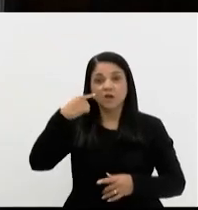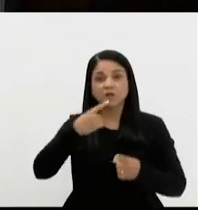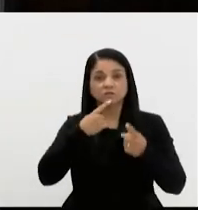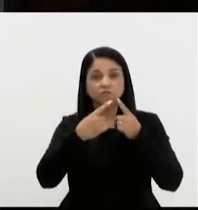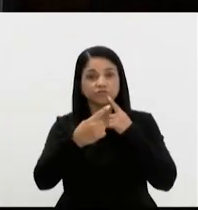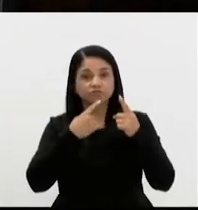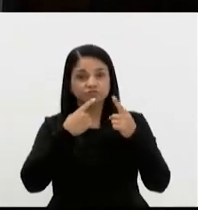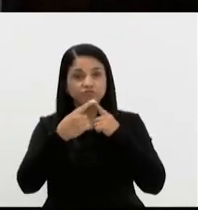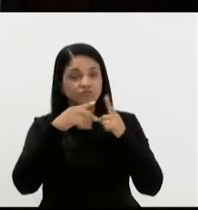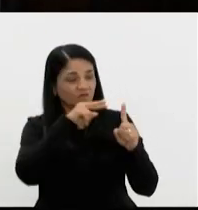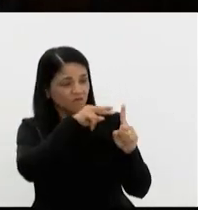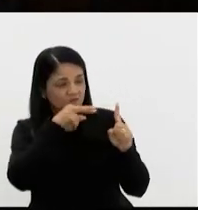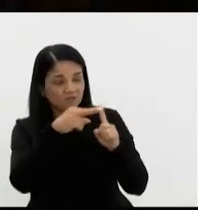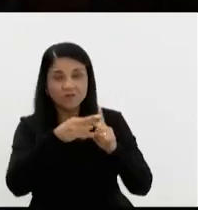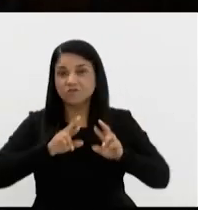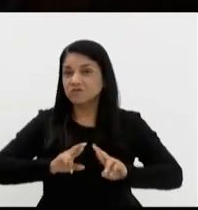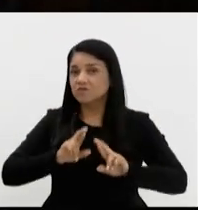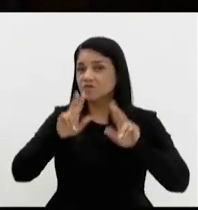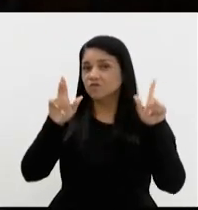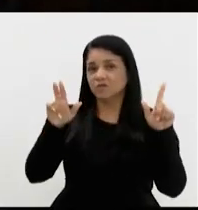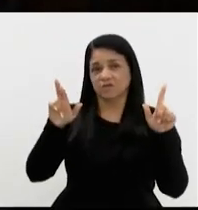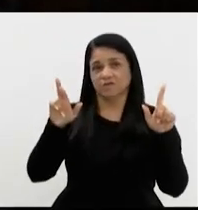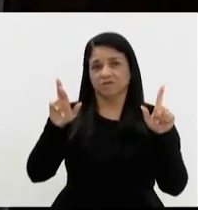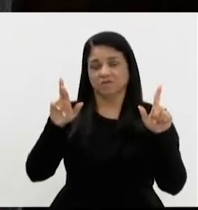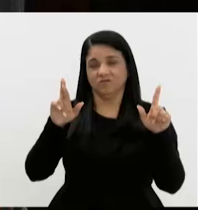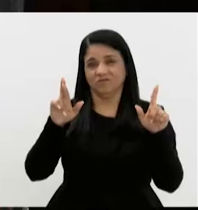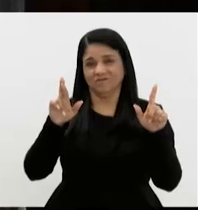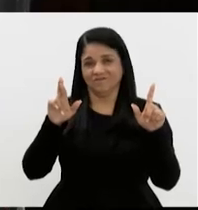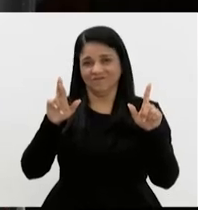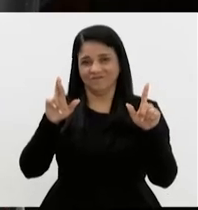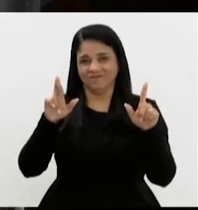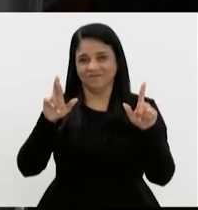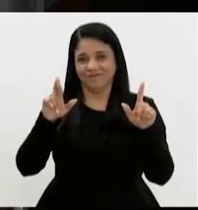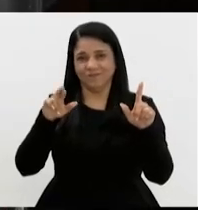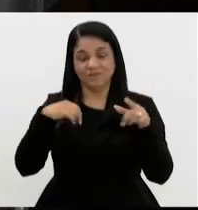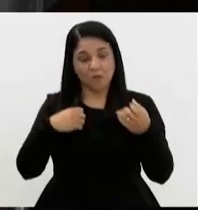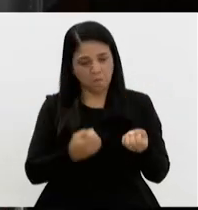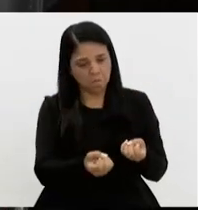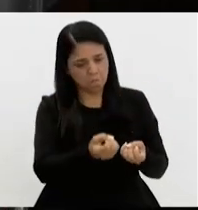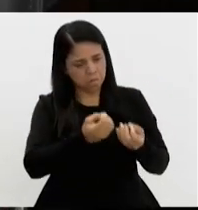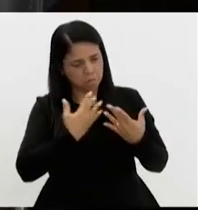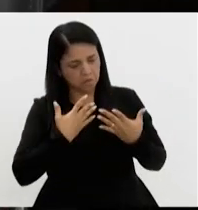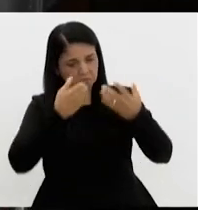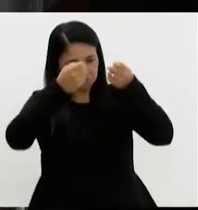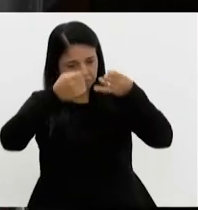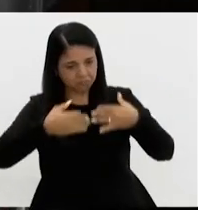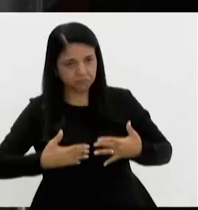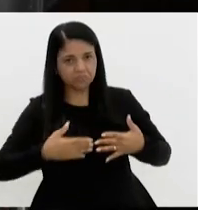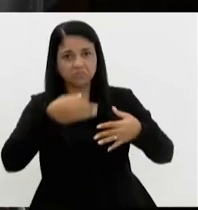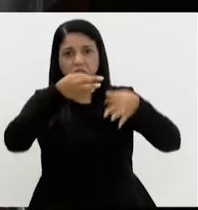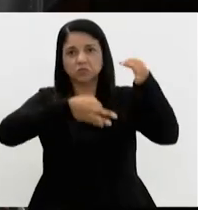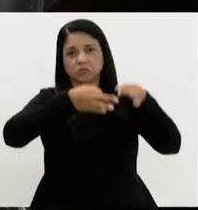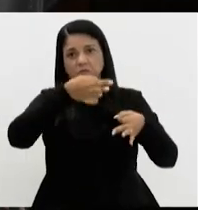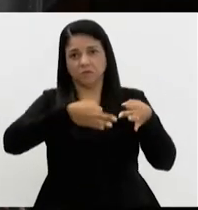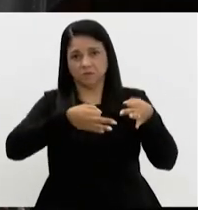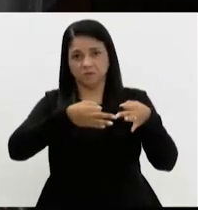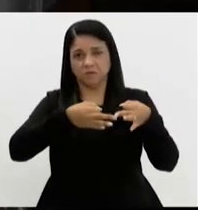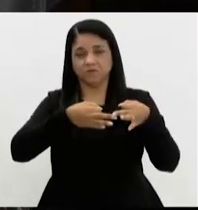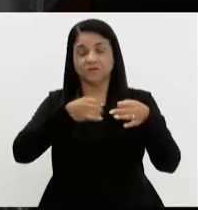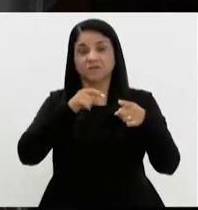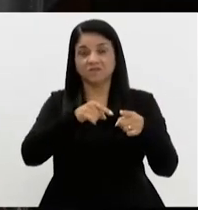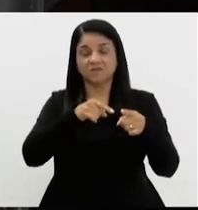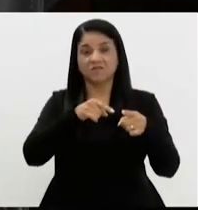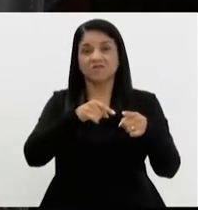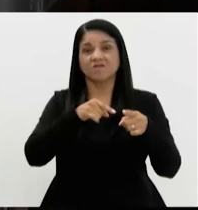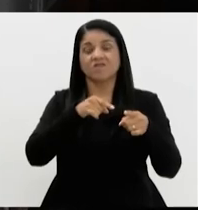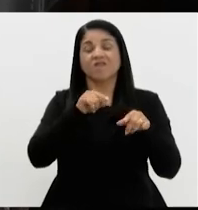totalmente diferente daquilo que é posto para nós ali em julgamento e isso faz com que a